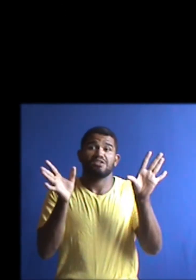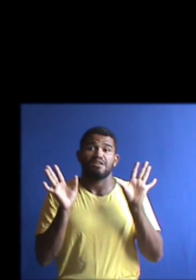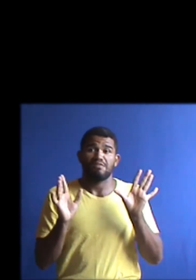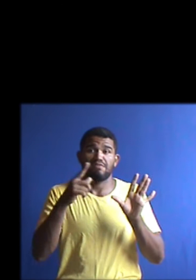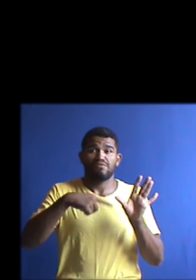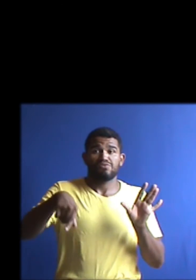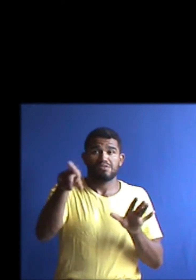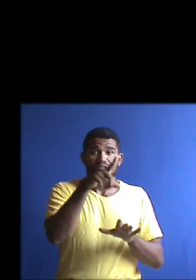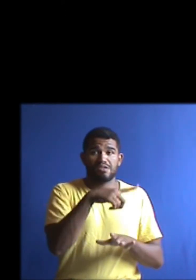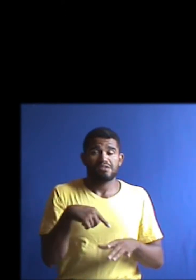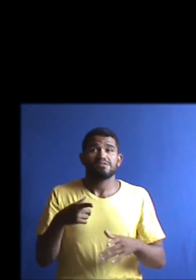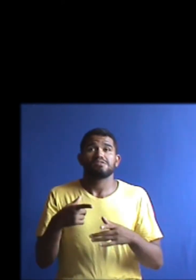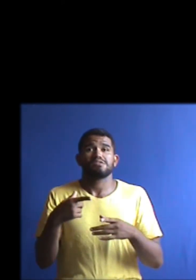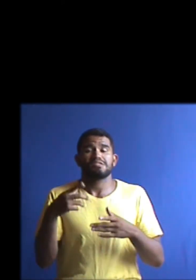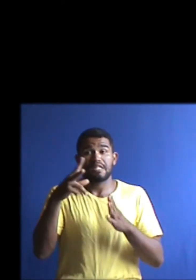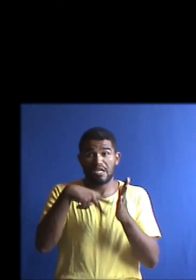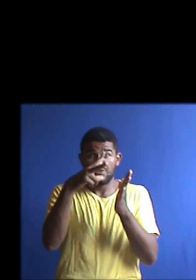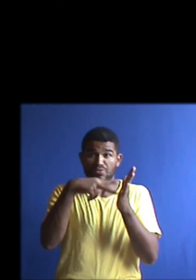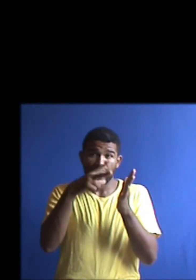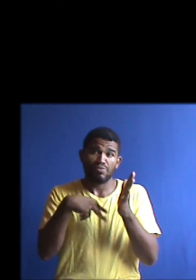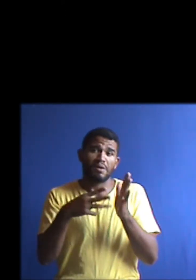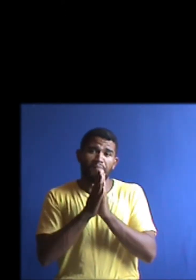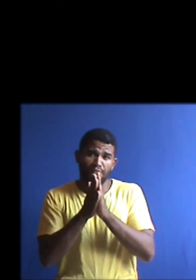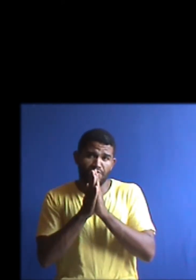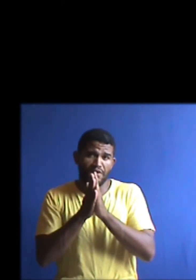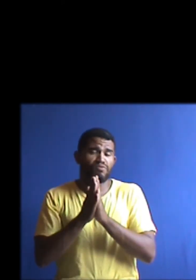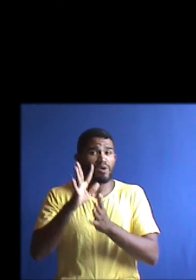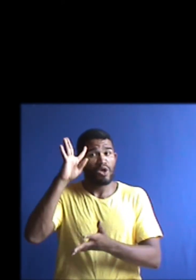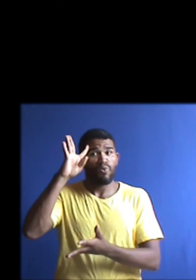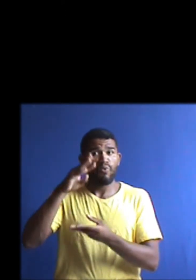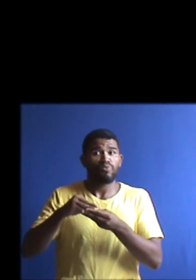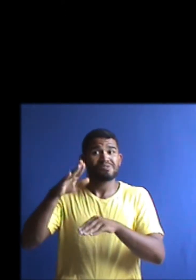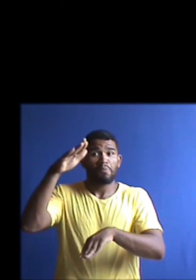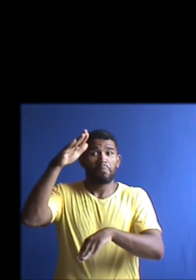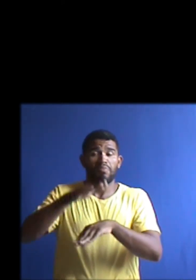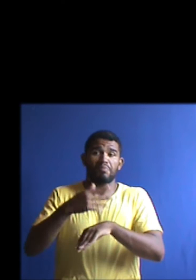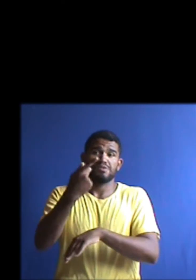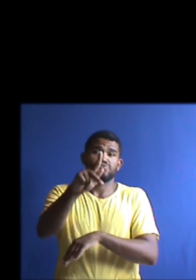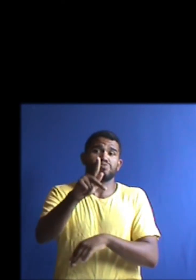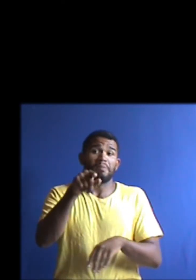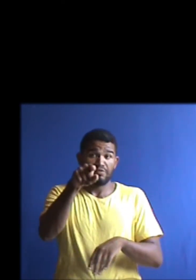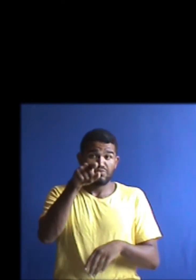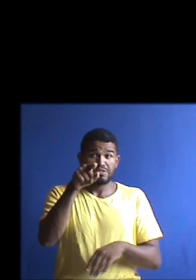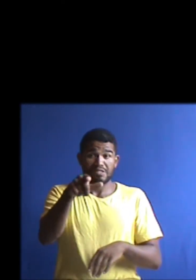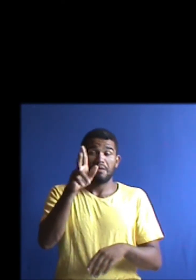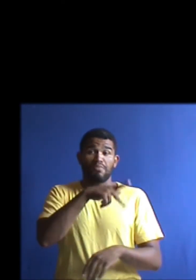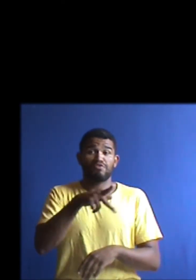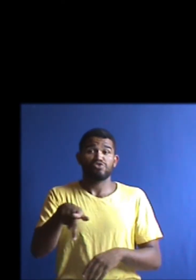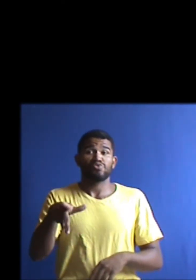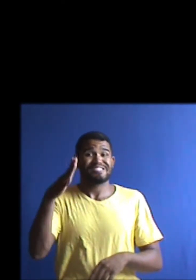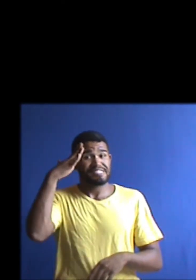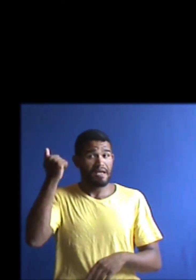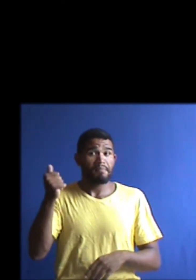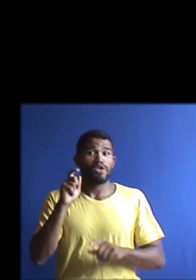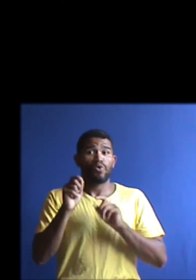vocês fazerem a leitura e tomarem essas conclusões, porque isso é importante para você ser um professor que tem domínio do que